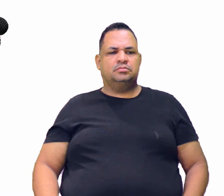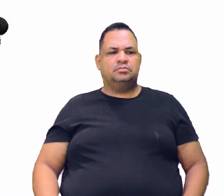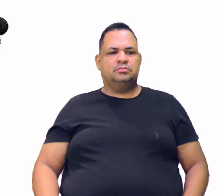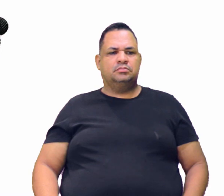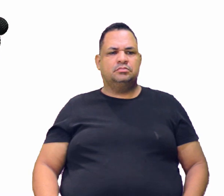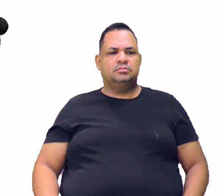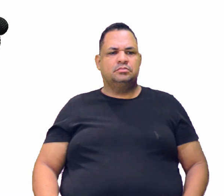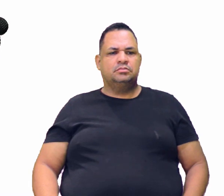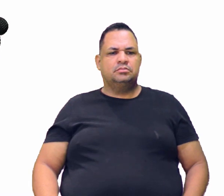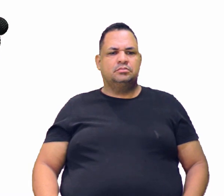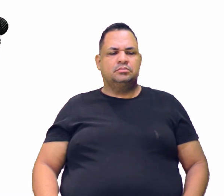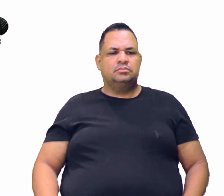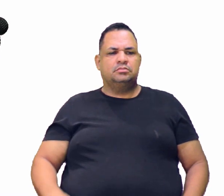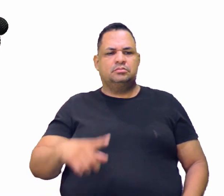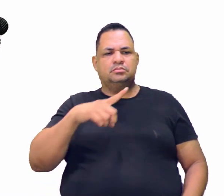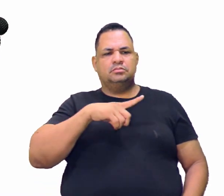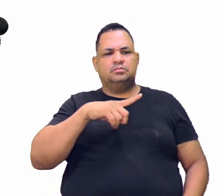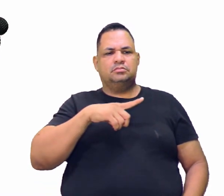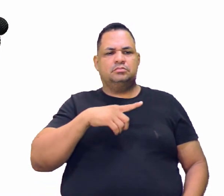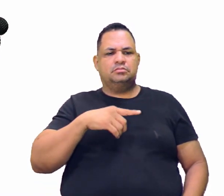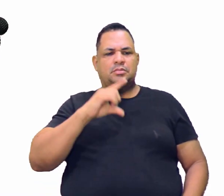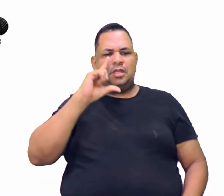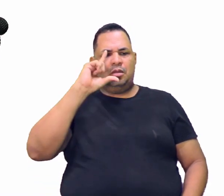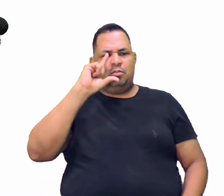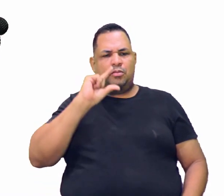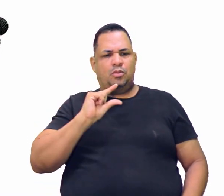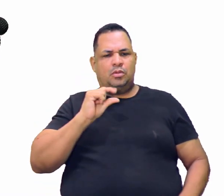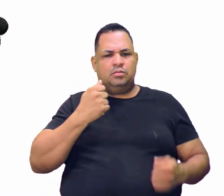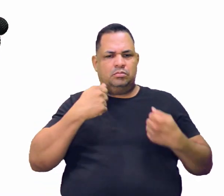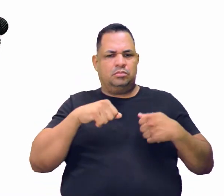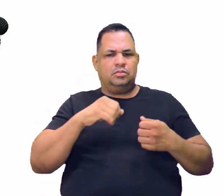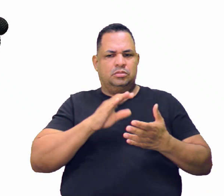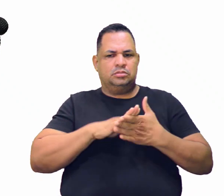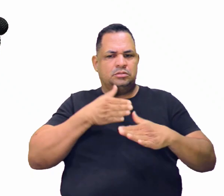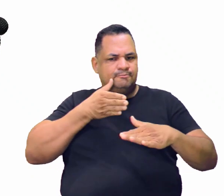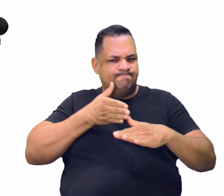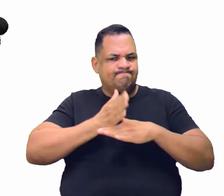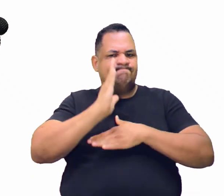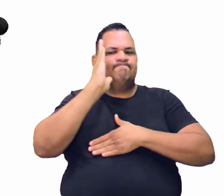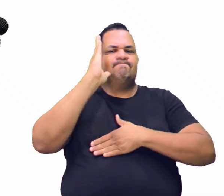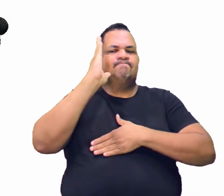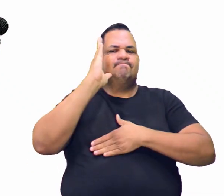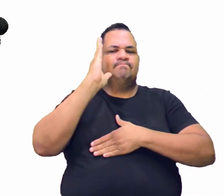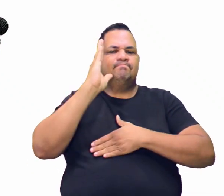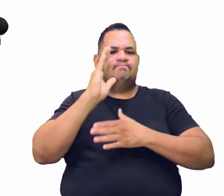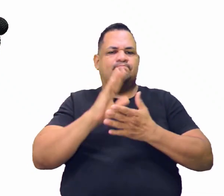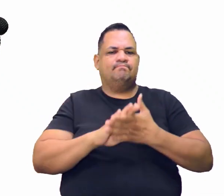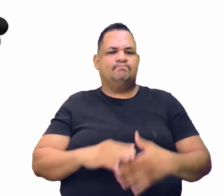você. Tenho menos possibilidade de êxito. Olha bem,